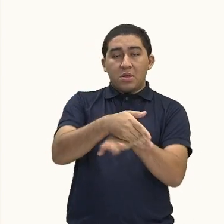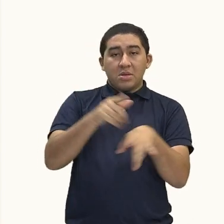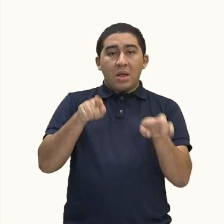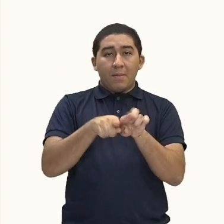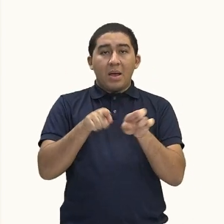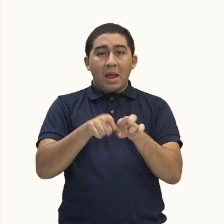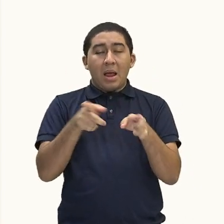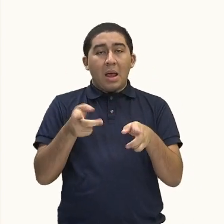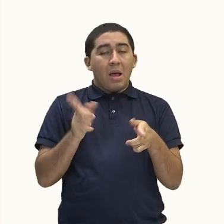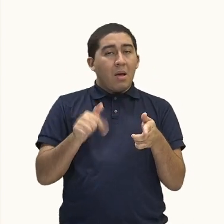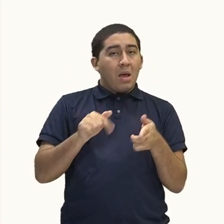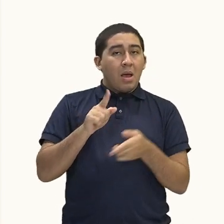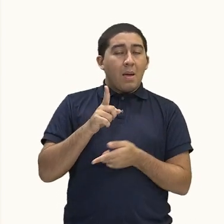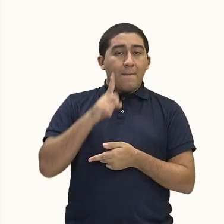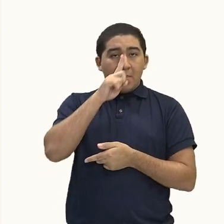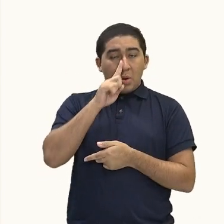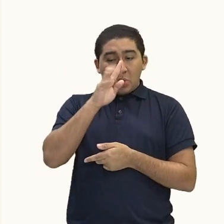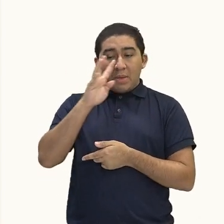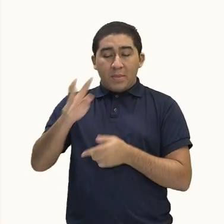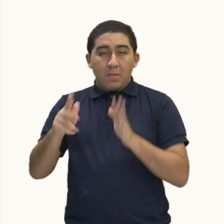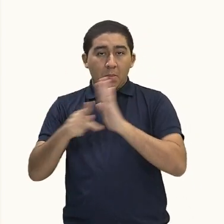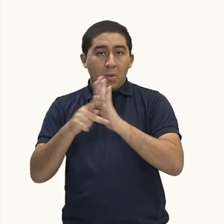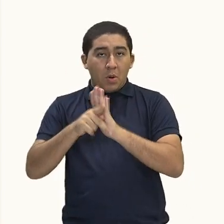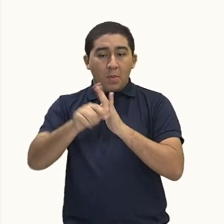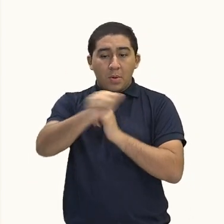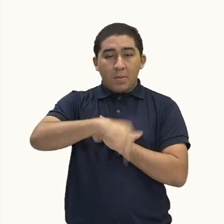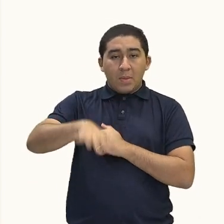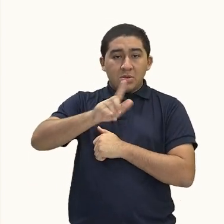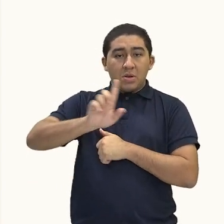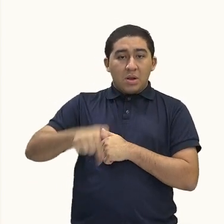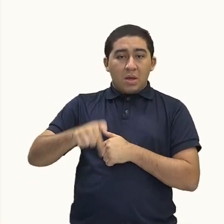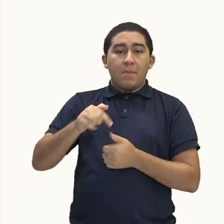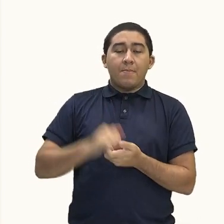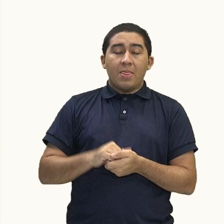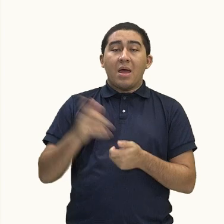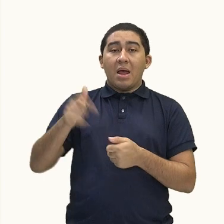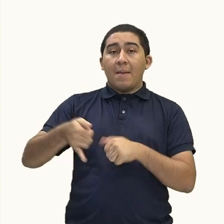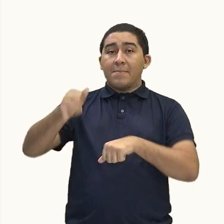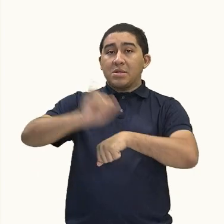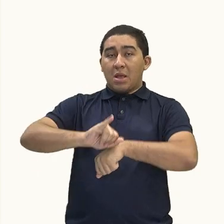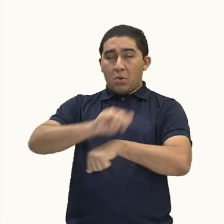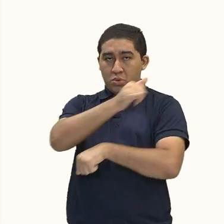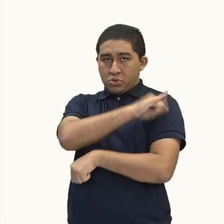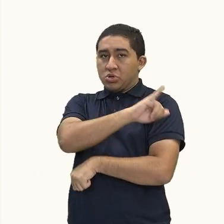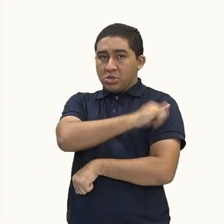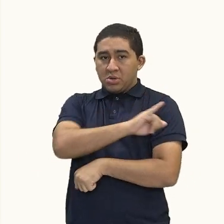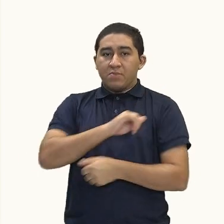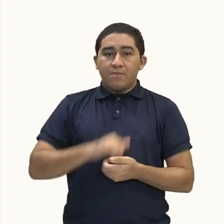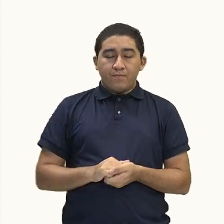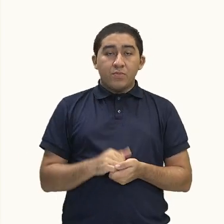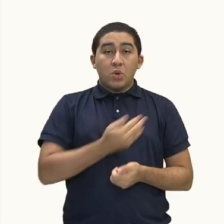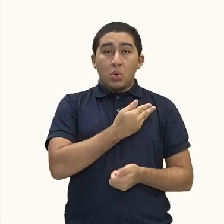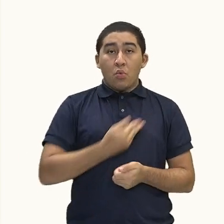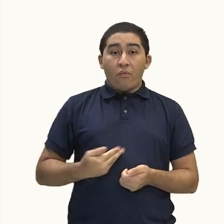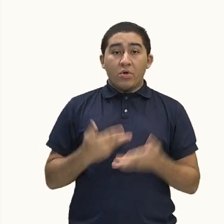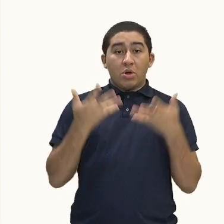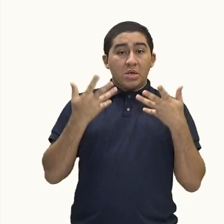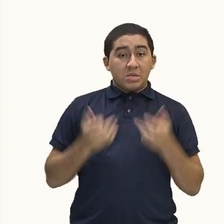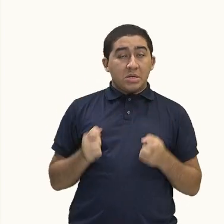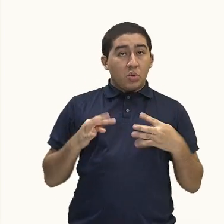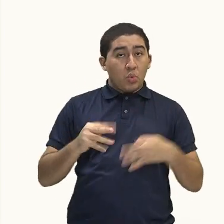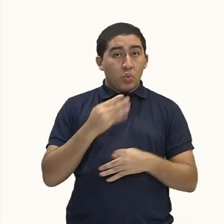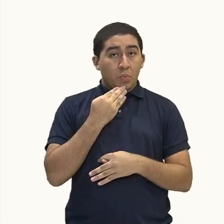Rio de Janeiro. Qual é a resposta do governo nesse momento? O governo federal aceita as reivindicações